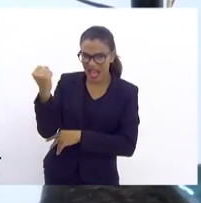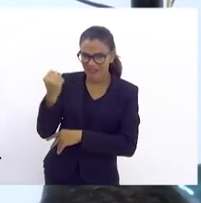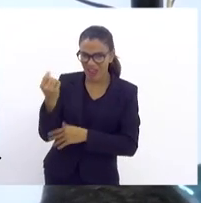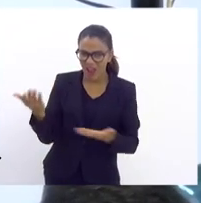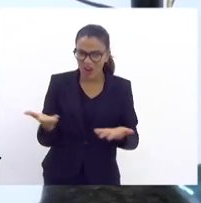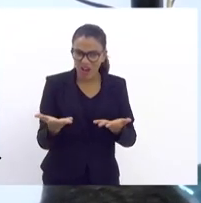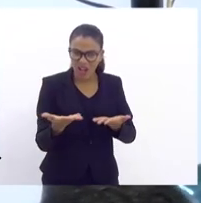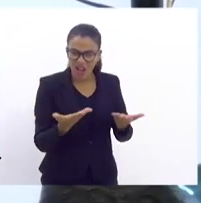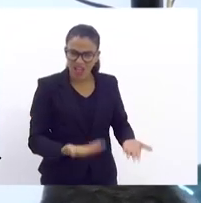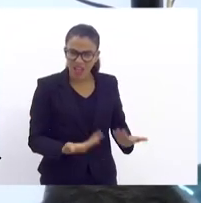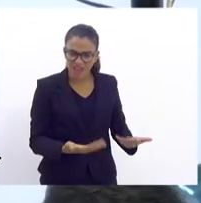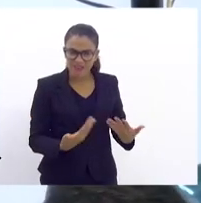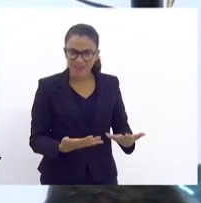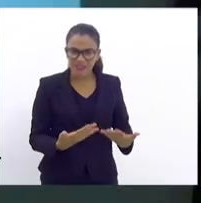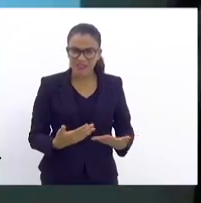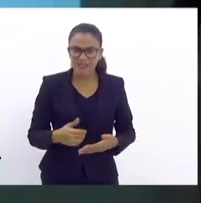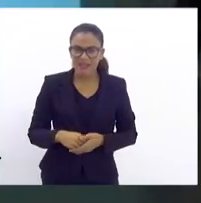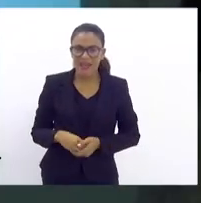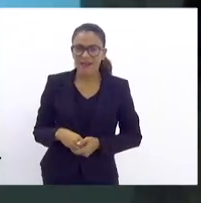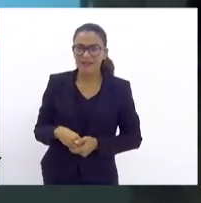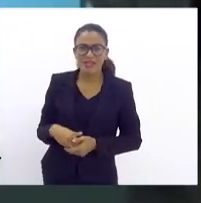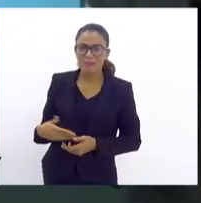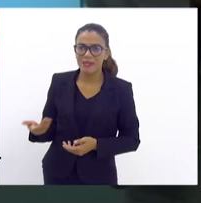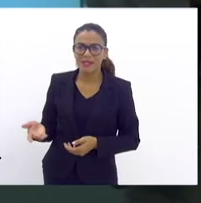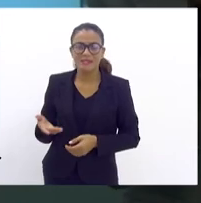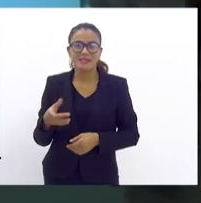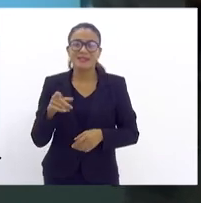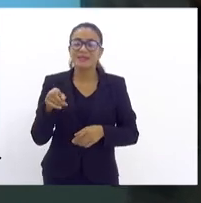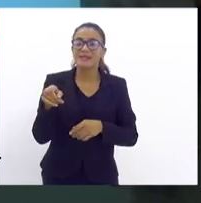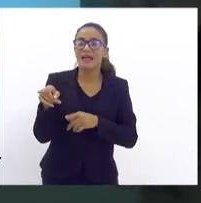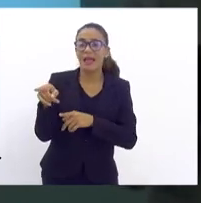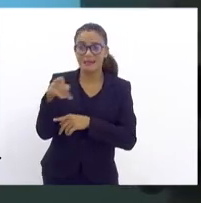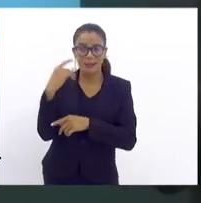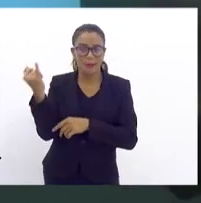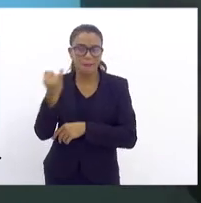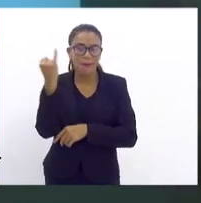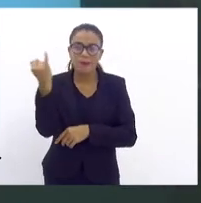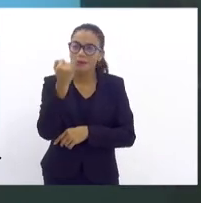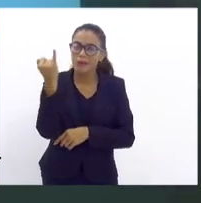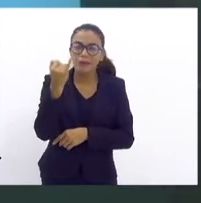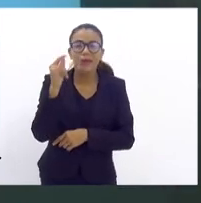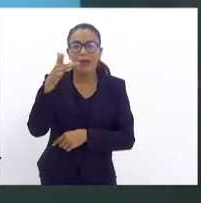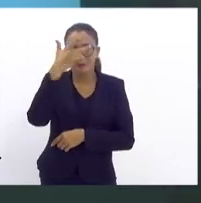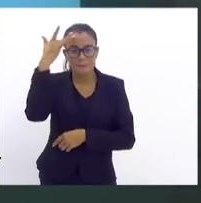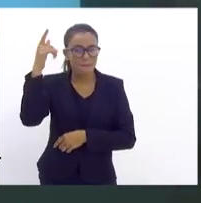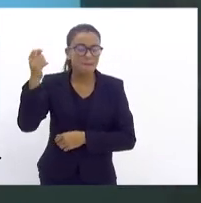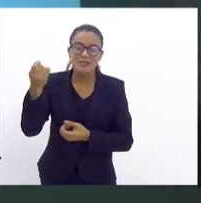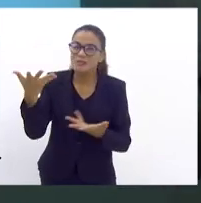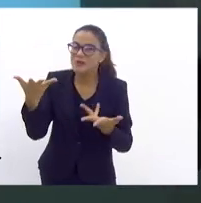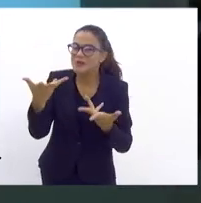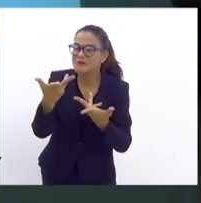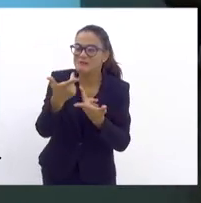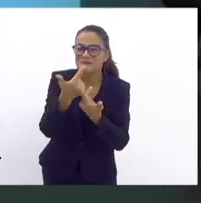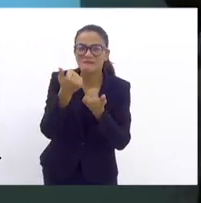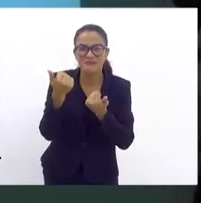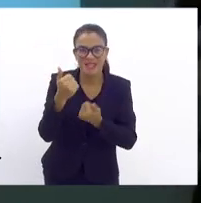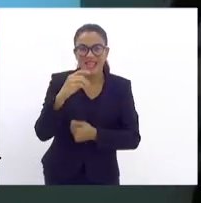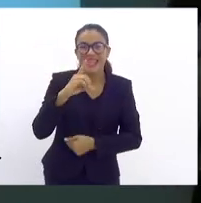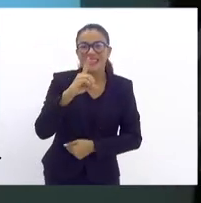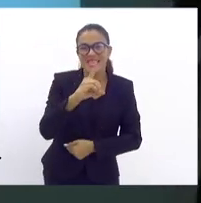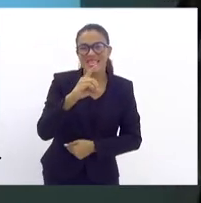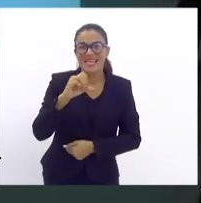agora ele é moderado Então essa é uma nomenclatura muito importante e aí uma pessoa muito iluminada agora dessem